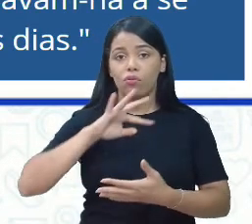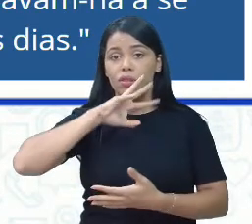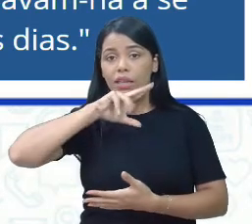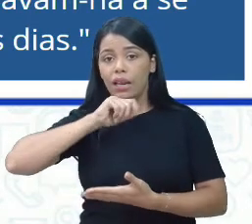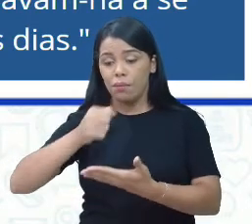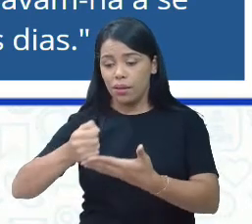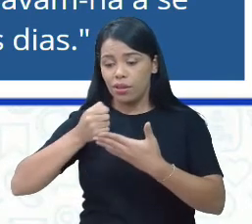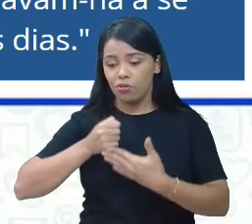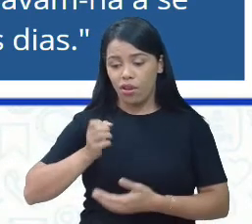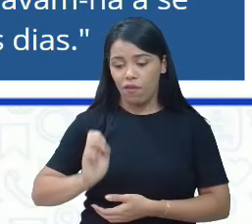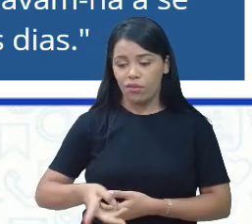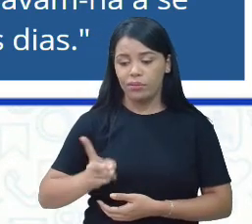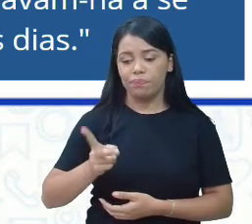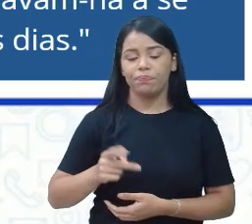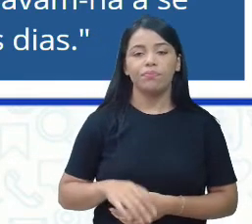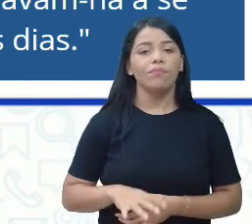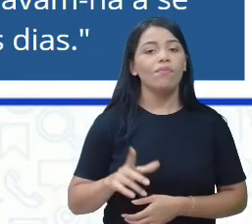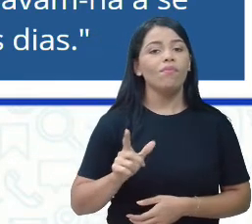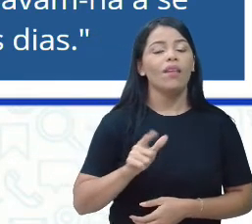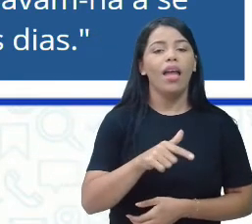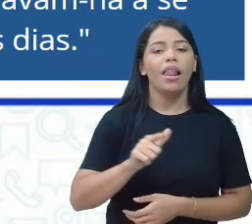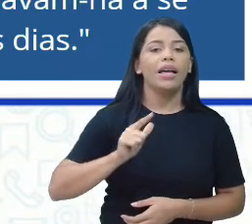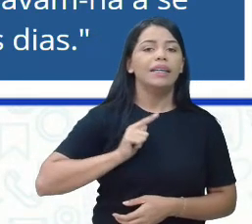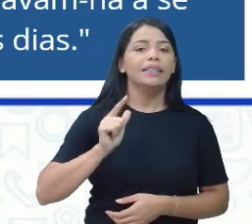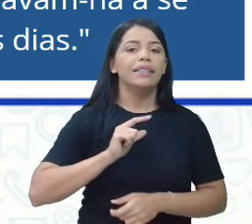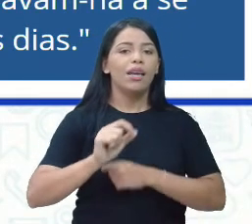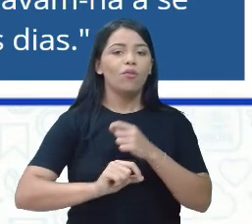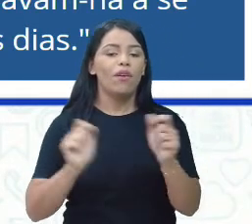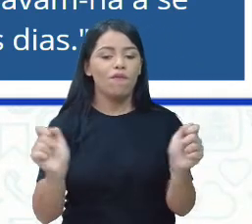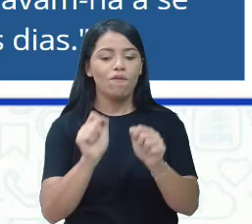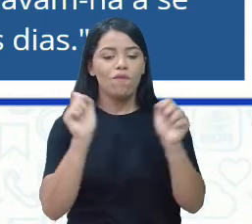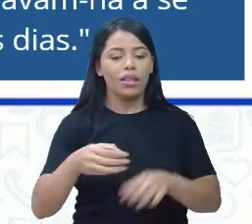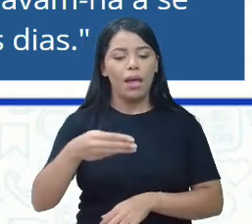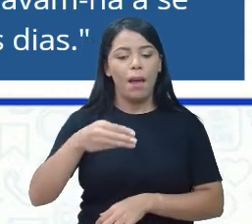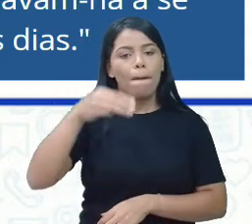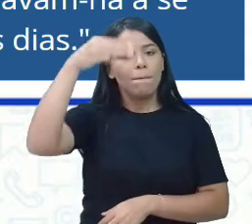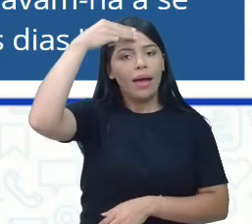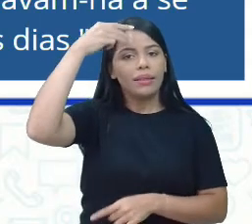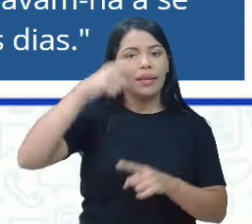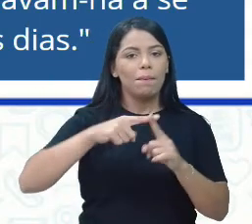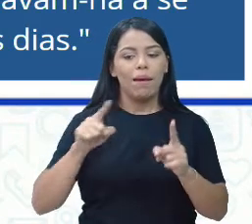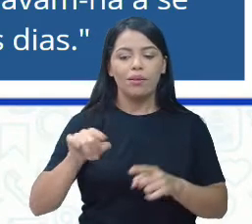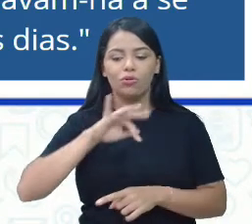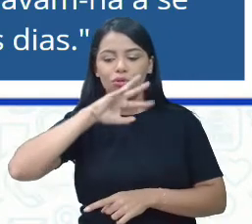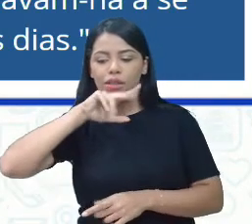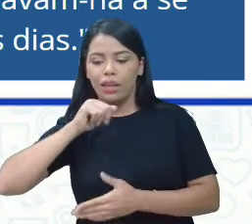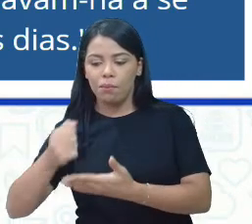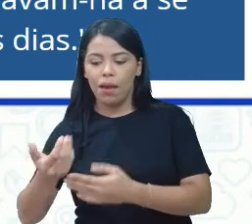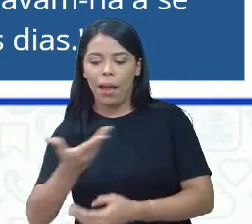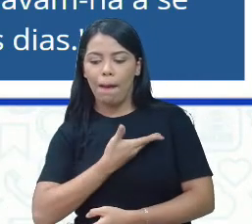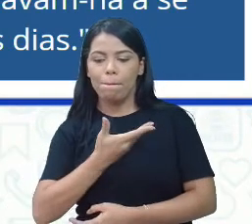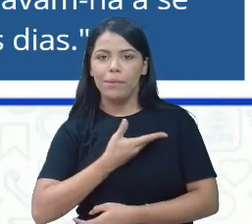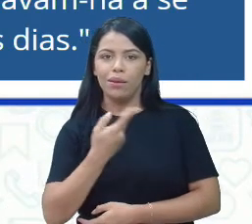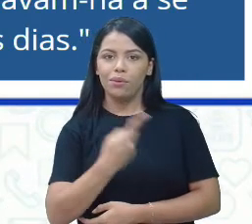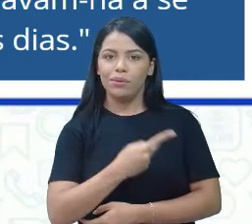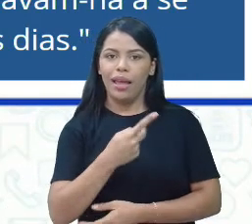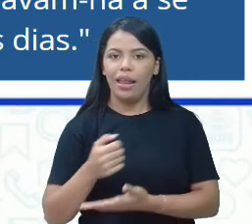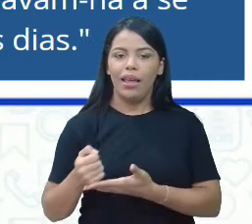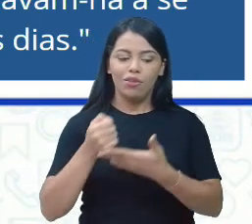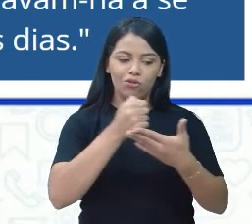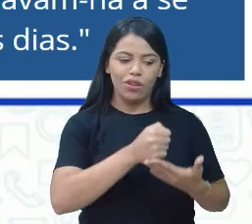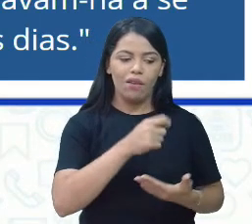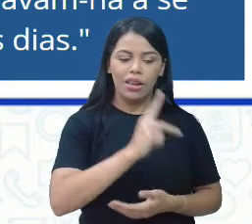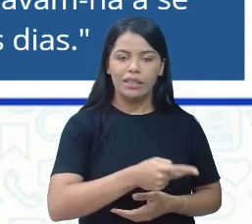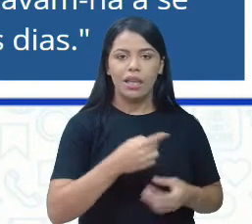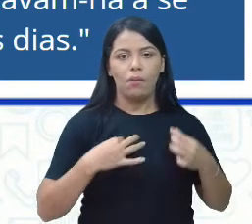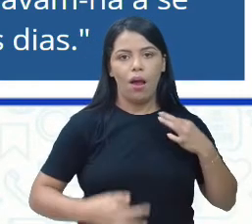os dias. E, ó, não basta ter fada madrinha, Cinderela ainda tinha os animais que ajudavam ela a se vestir todo dia. Pense numa mulher ajudada,